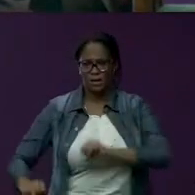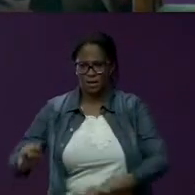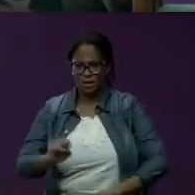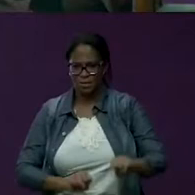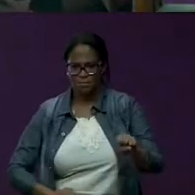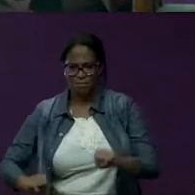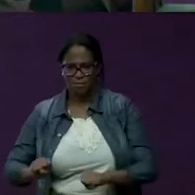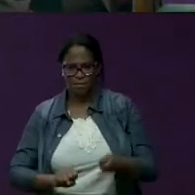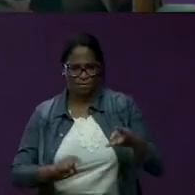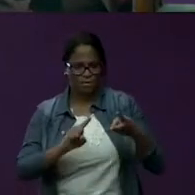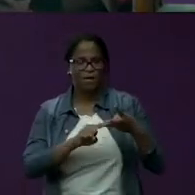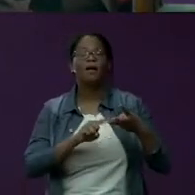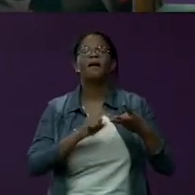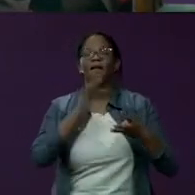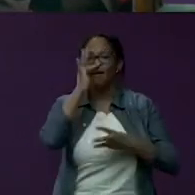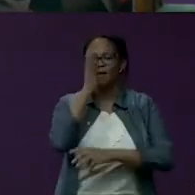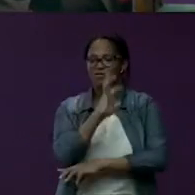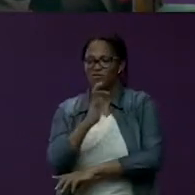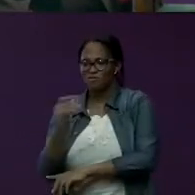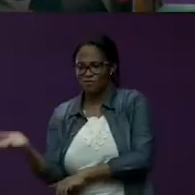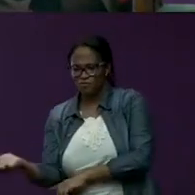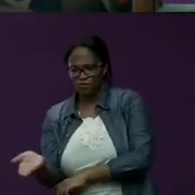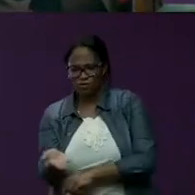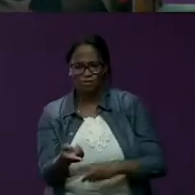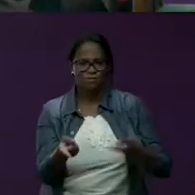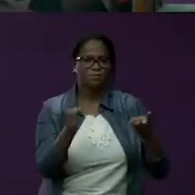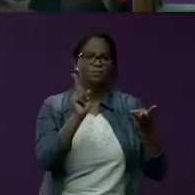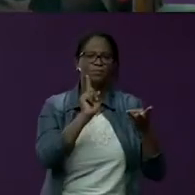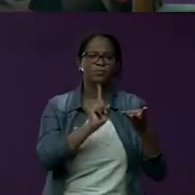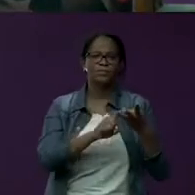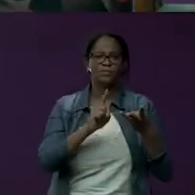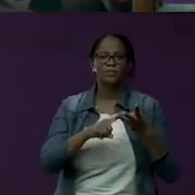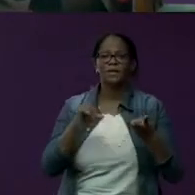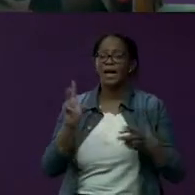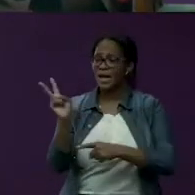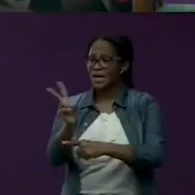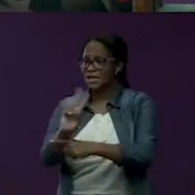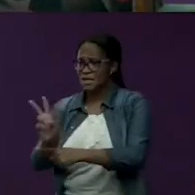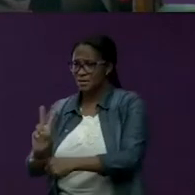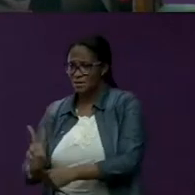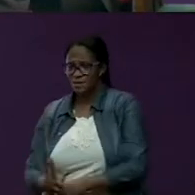limpeza, é a jardinagem, é a recepção,